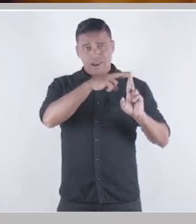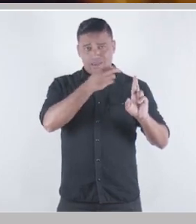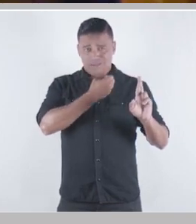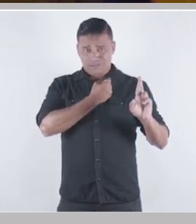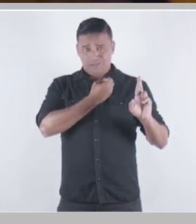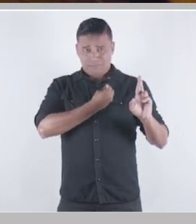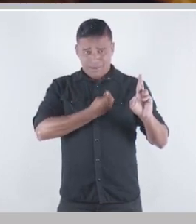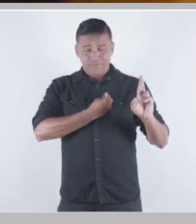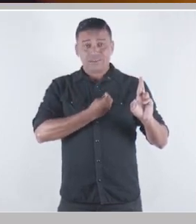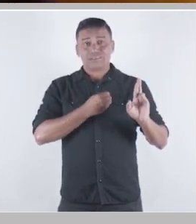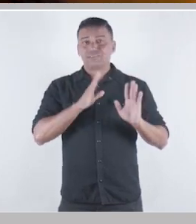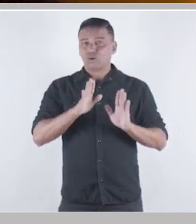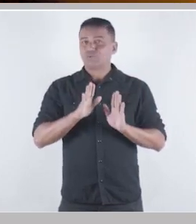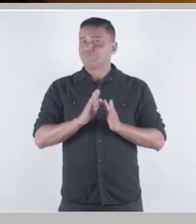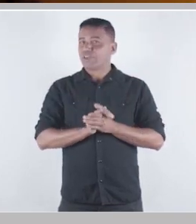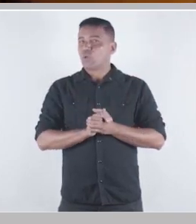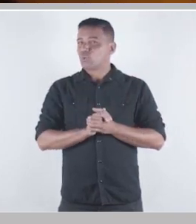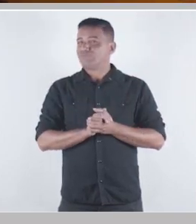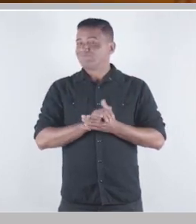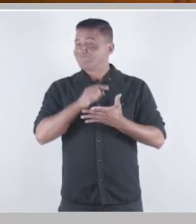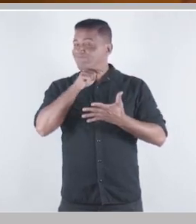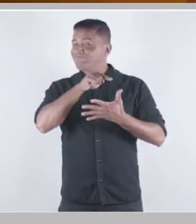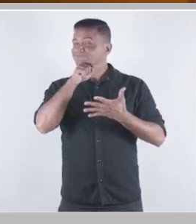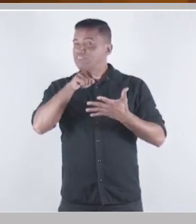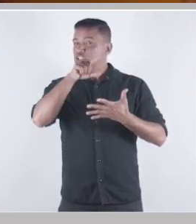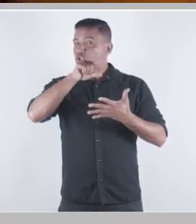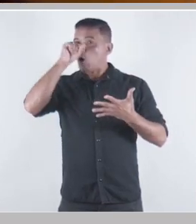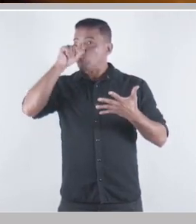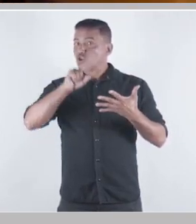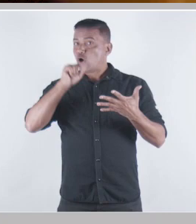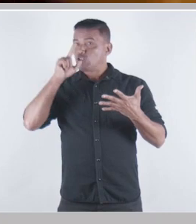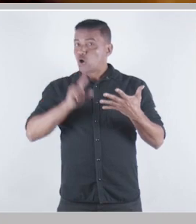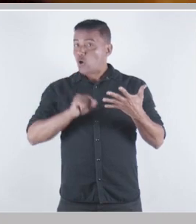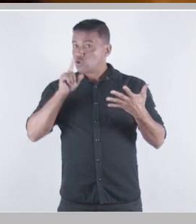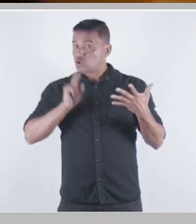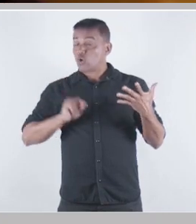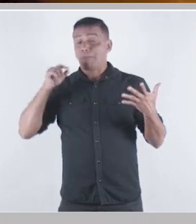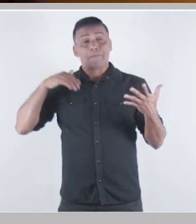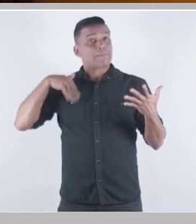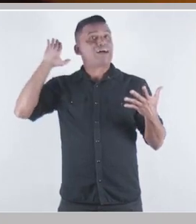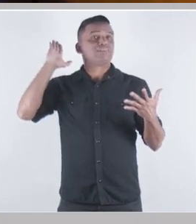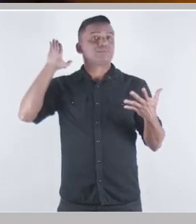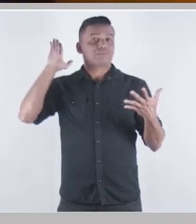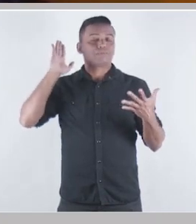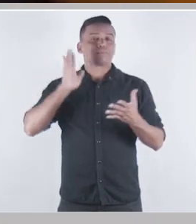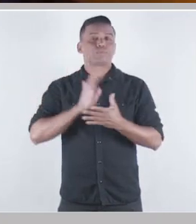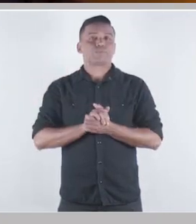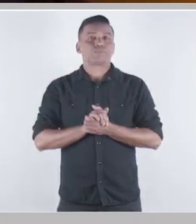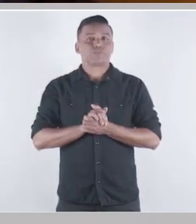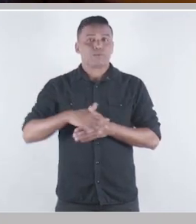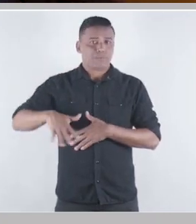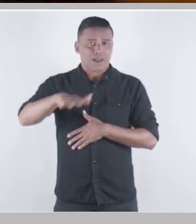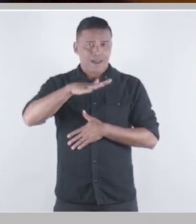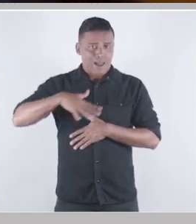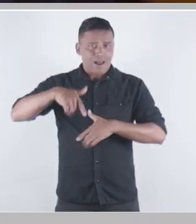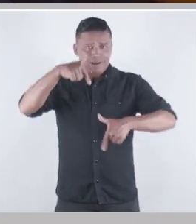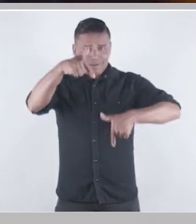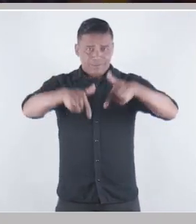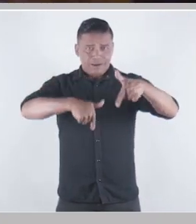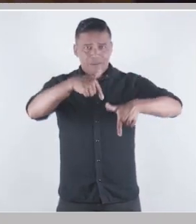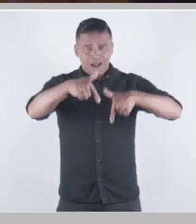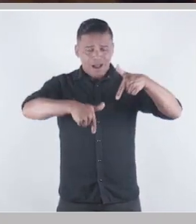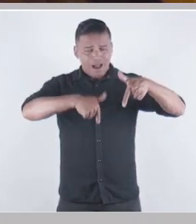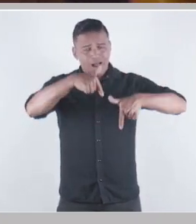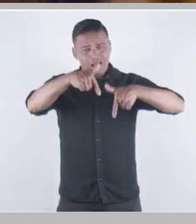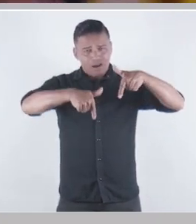Alexandre mais criterioso, assim. No meu trabalho, eu eu gosto muito,